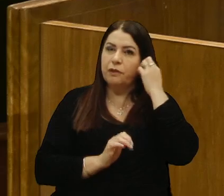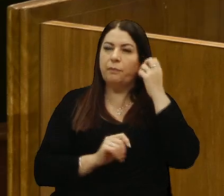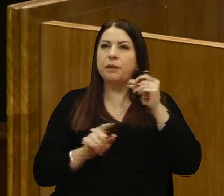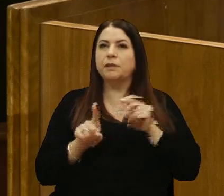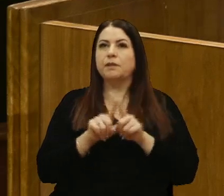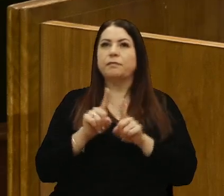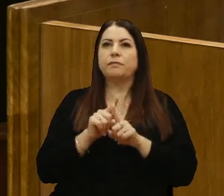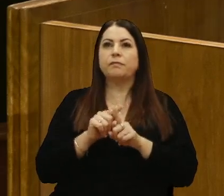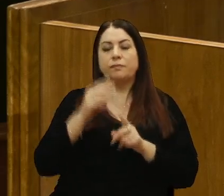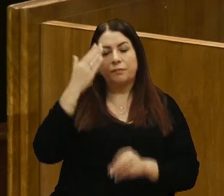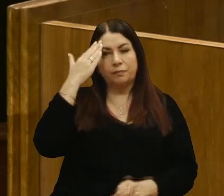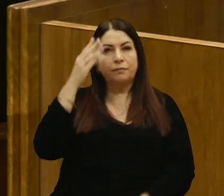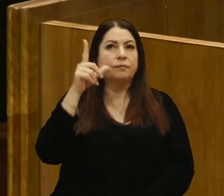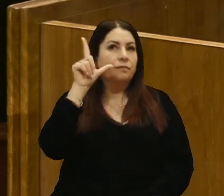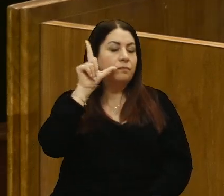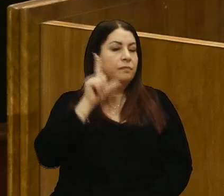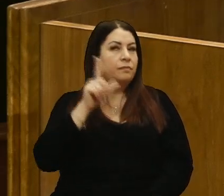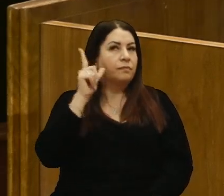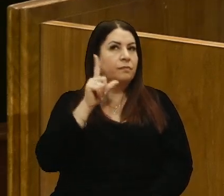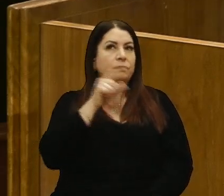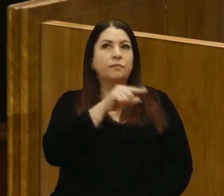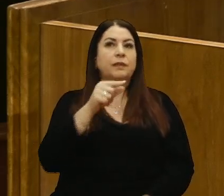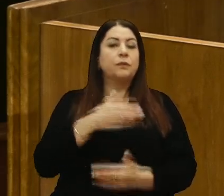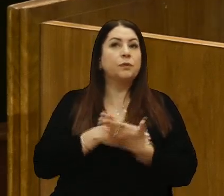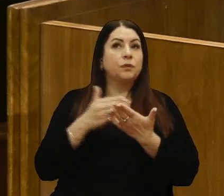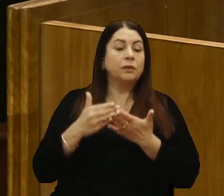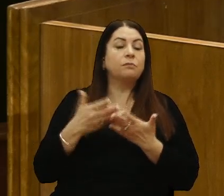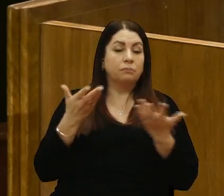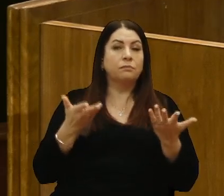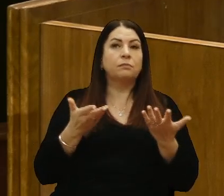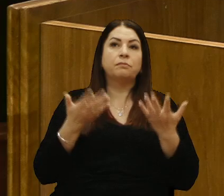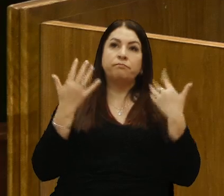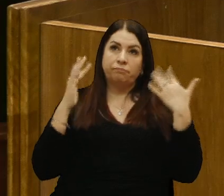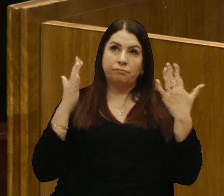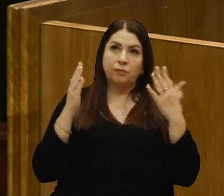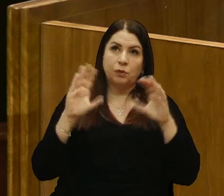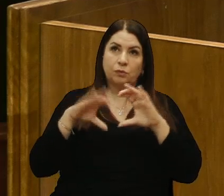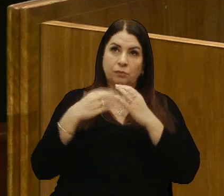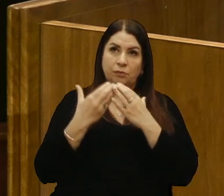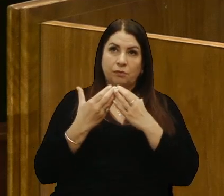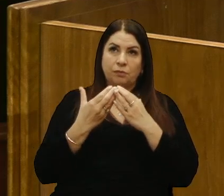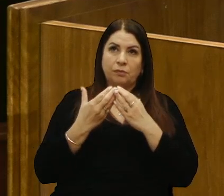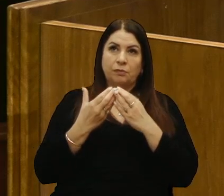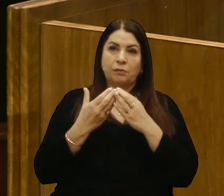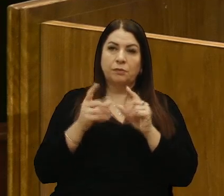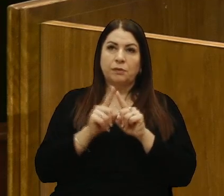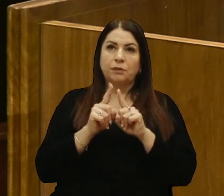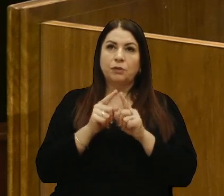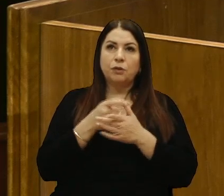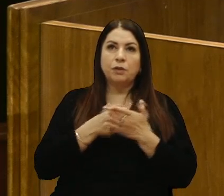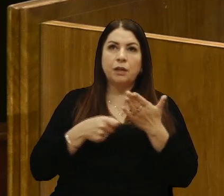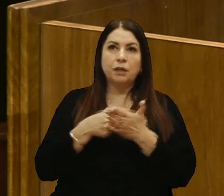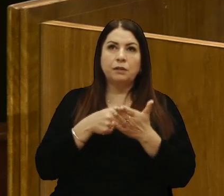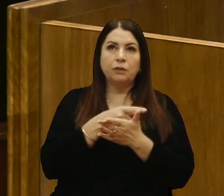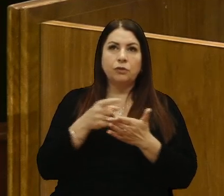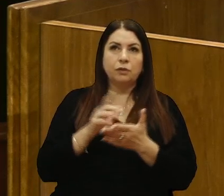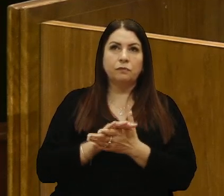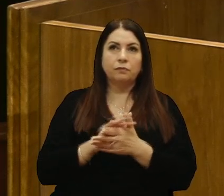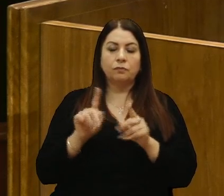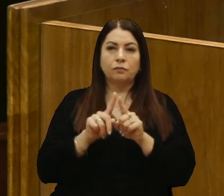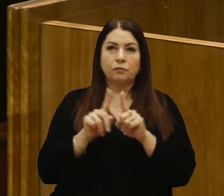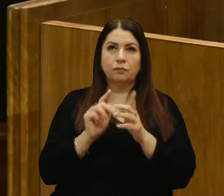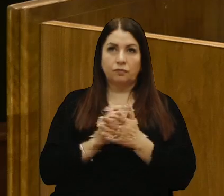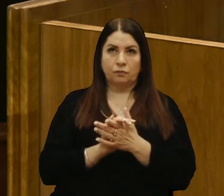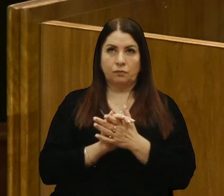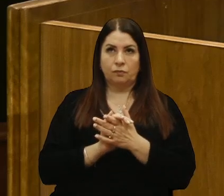vereador Lucas. E queria começar parabenizando a comunidade, que tem sido muito persistente. E